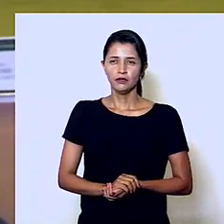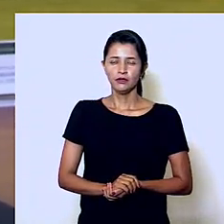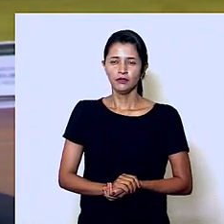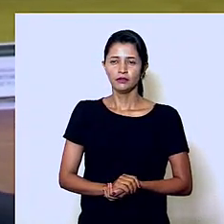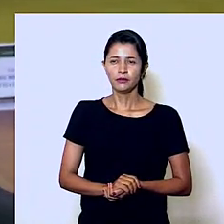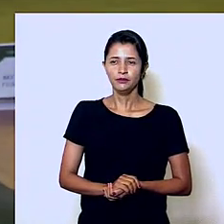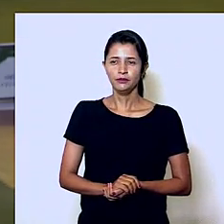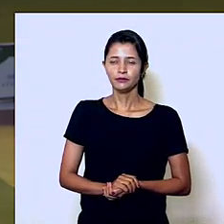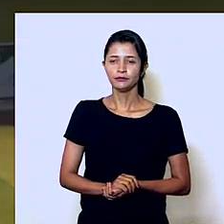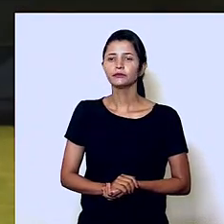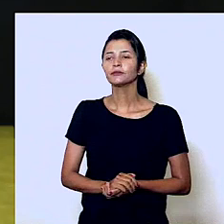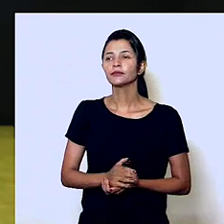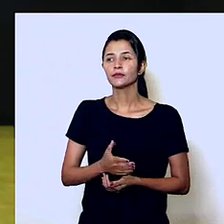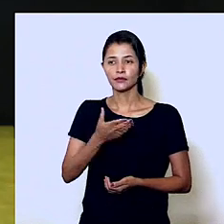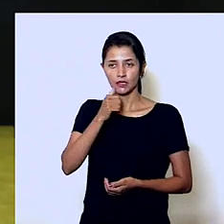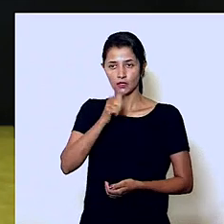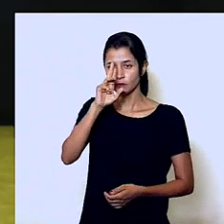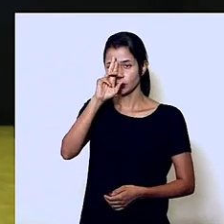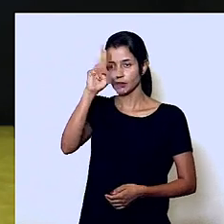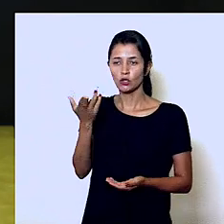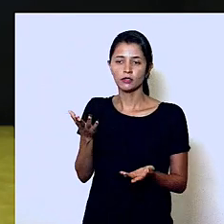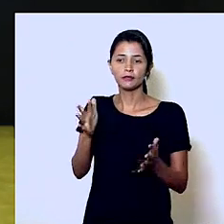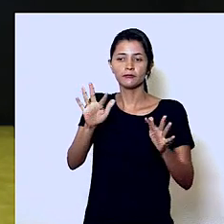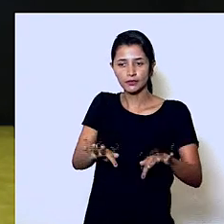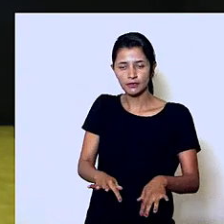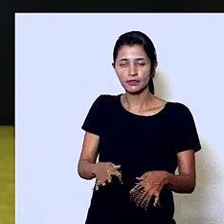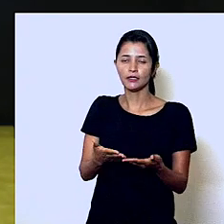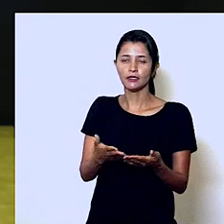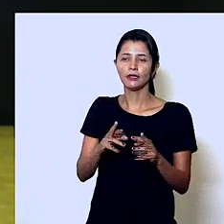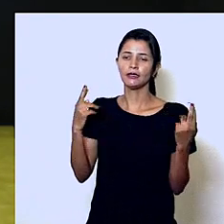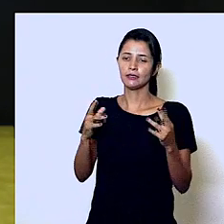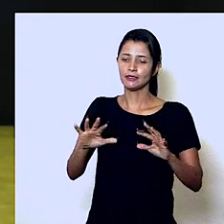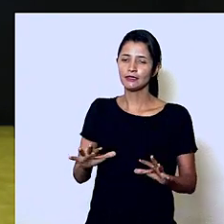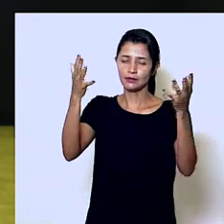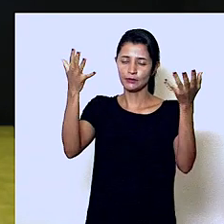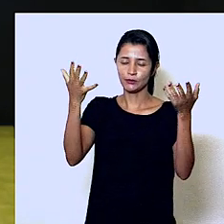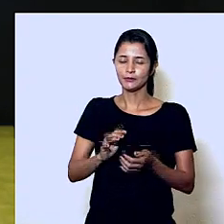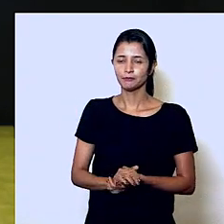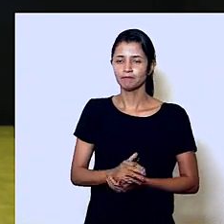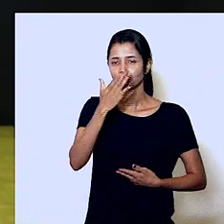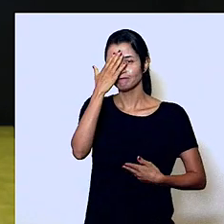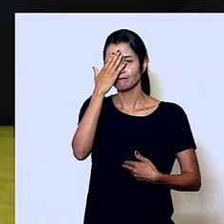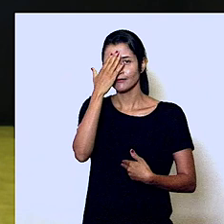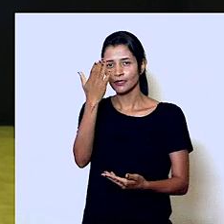Senhoras e senhores, está encerrada esta cerimônia. Agradecemos às senhoras